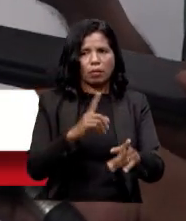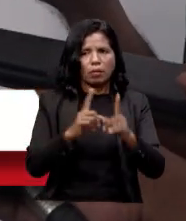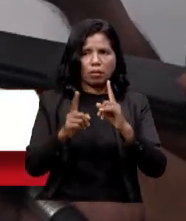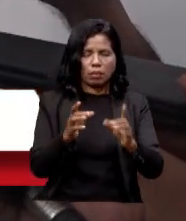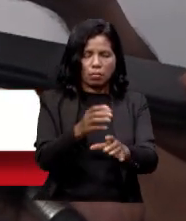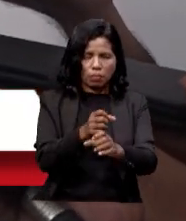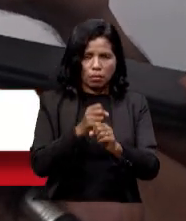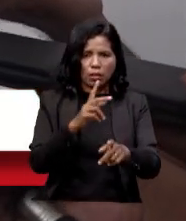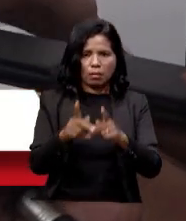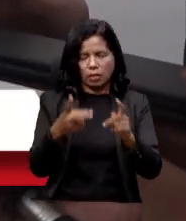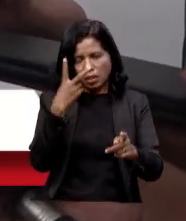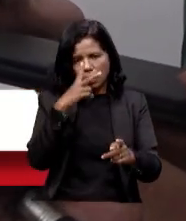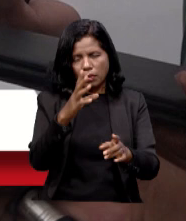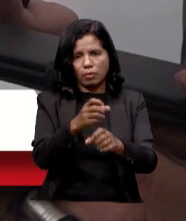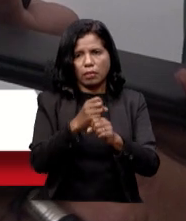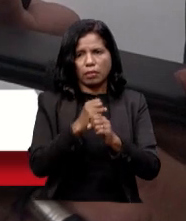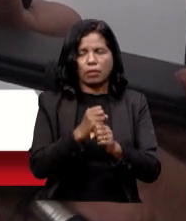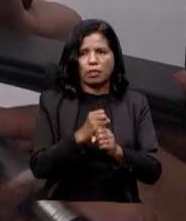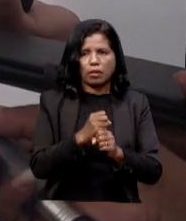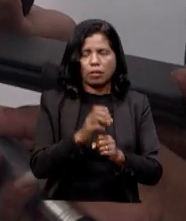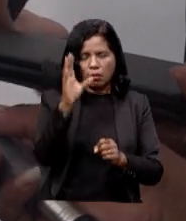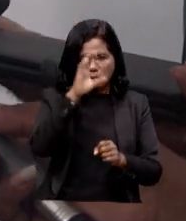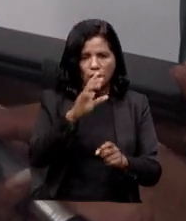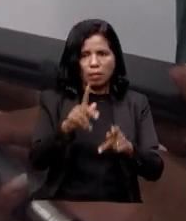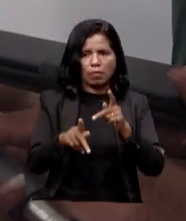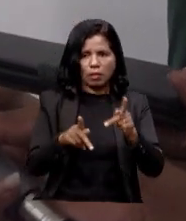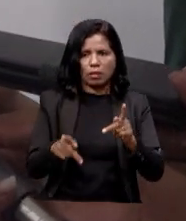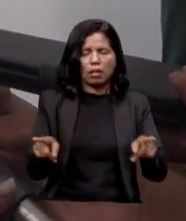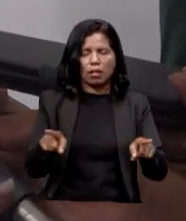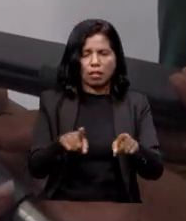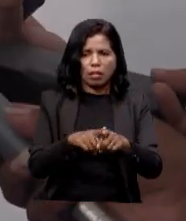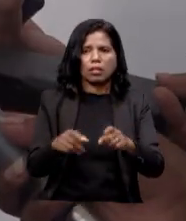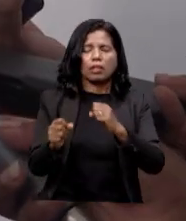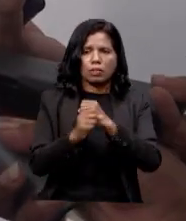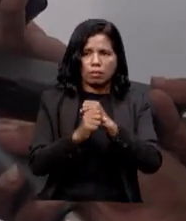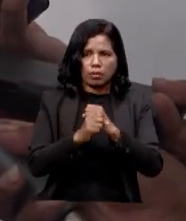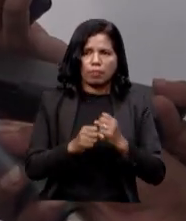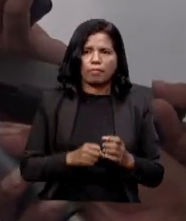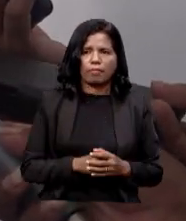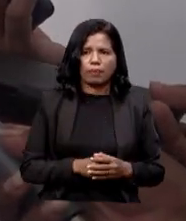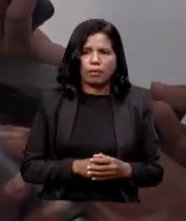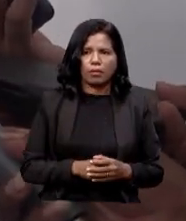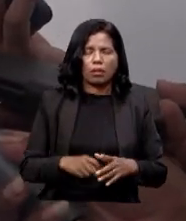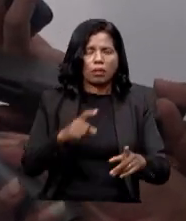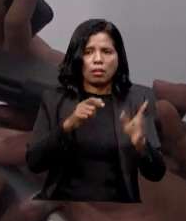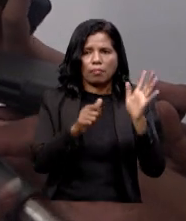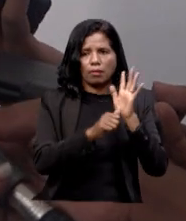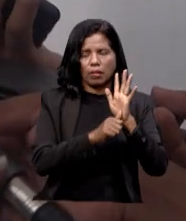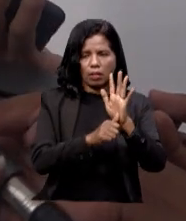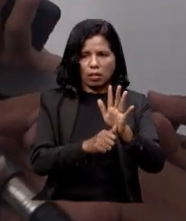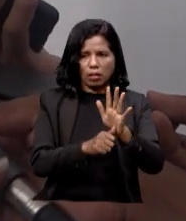bulu testimonya sira mai tofet deklarasaun ita halum identifika ba emane bema ita konsideran sa suspeito ba proses sira nia kuando ni mai apresenta